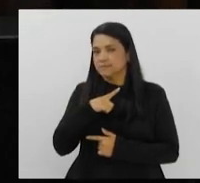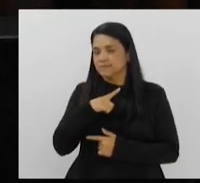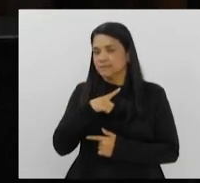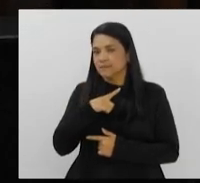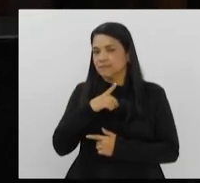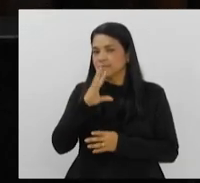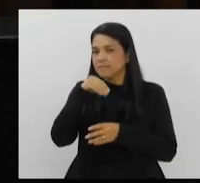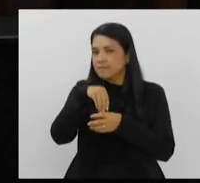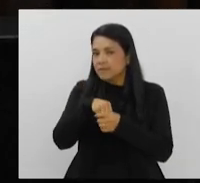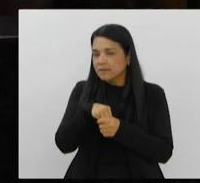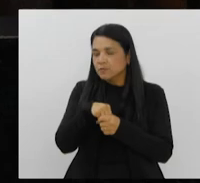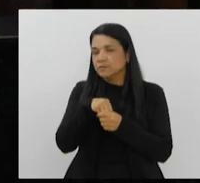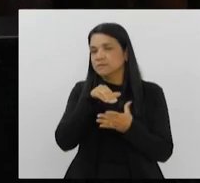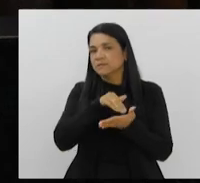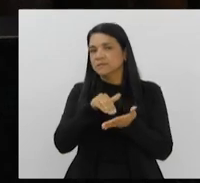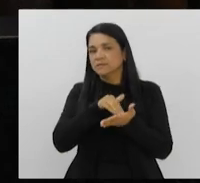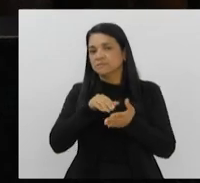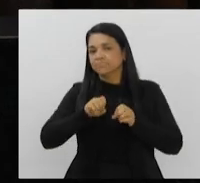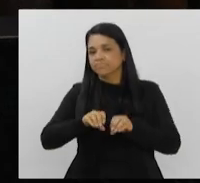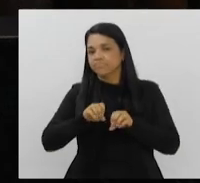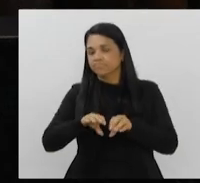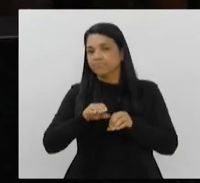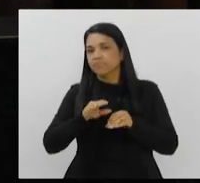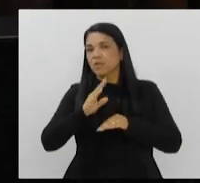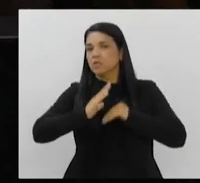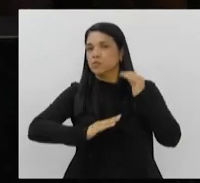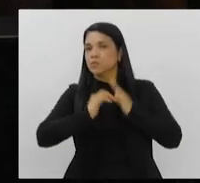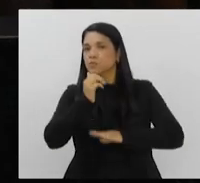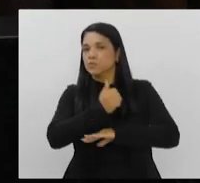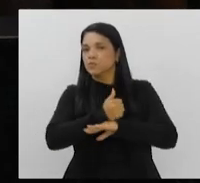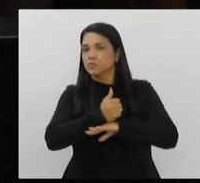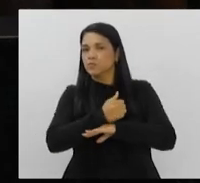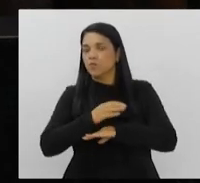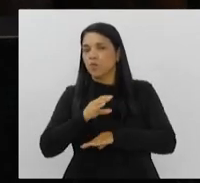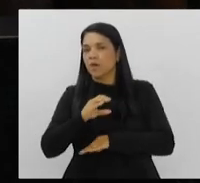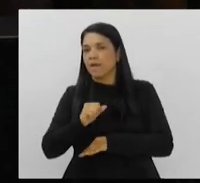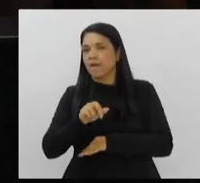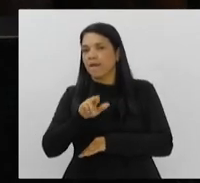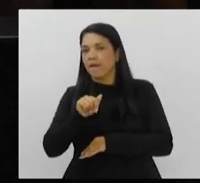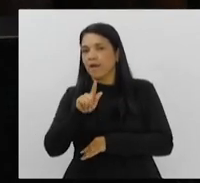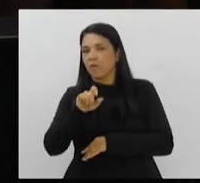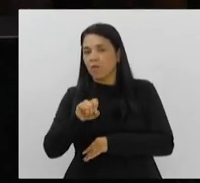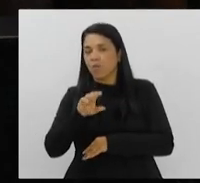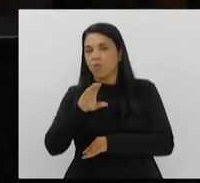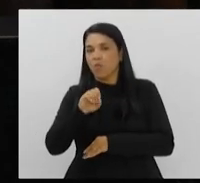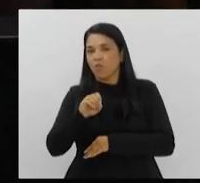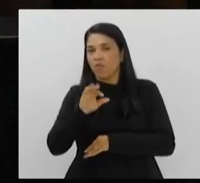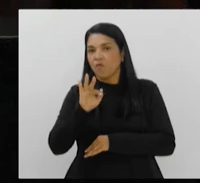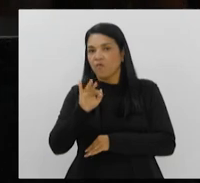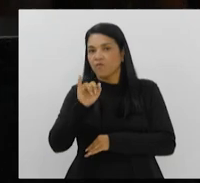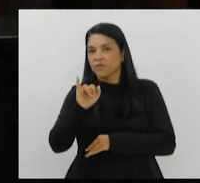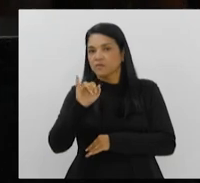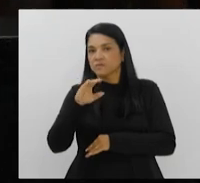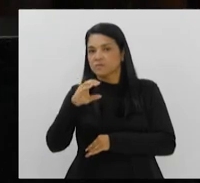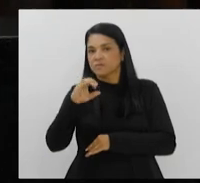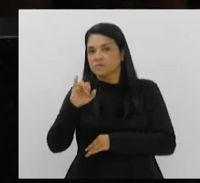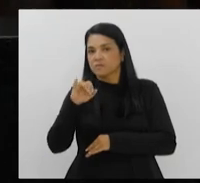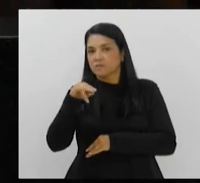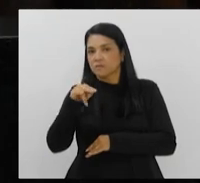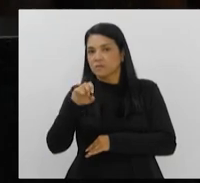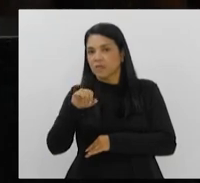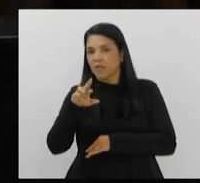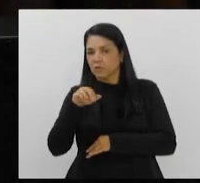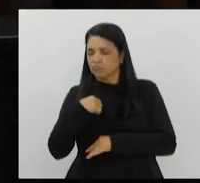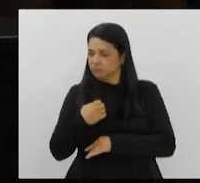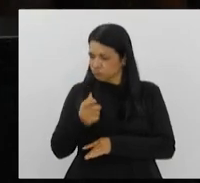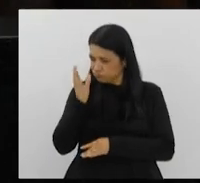na Secretaria de Educação no cargo de oficineiro. Porque é curioso você ter na sua família a sua